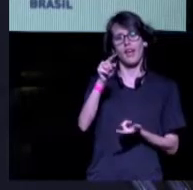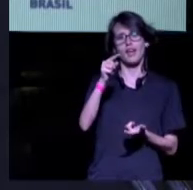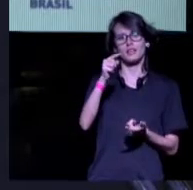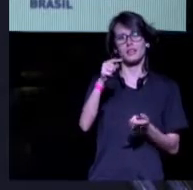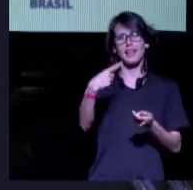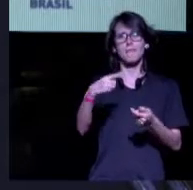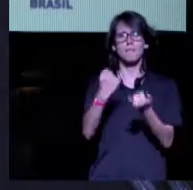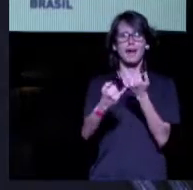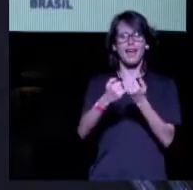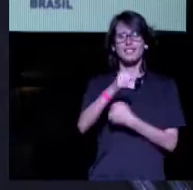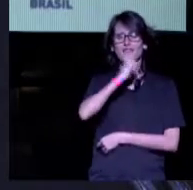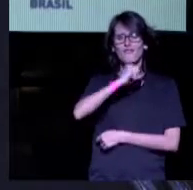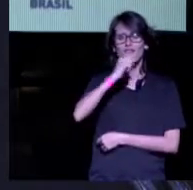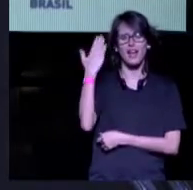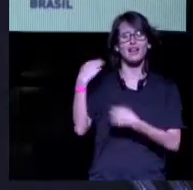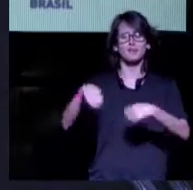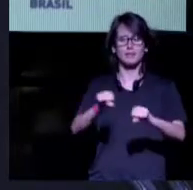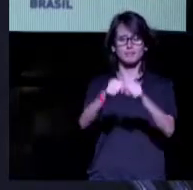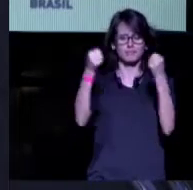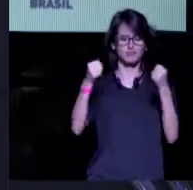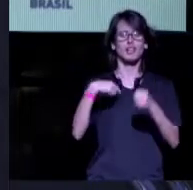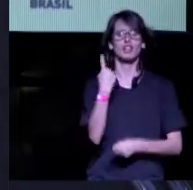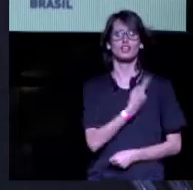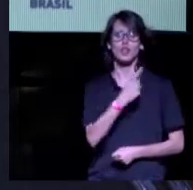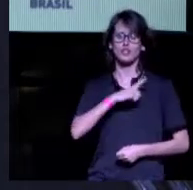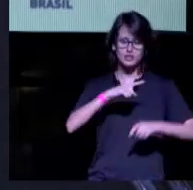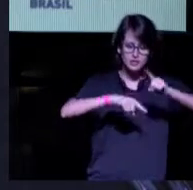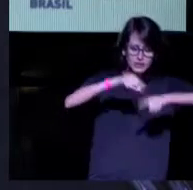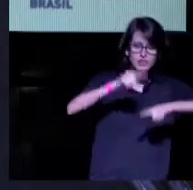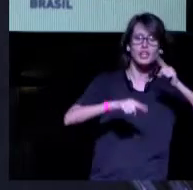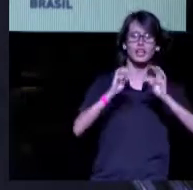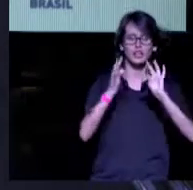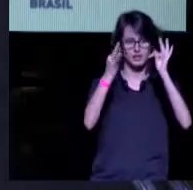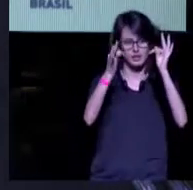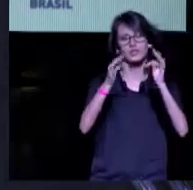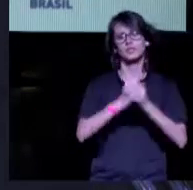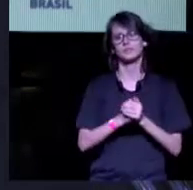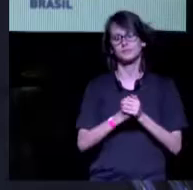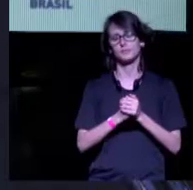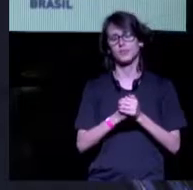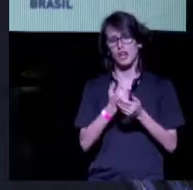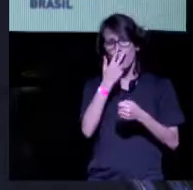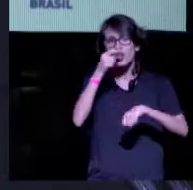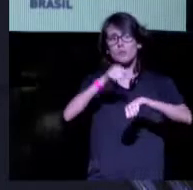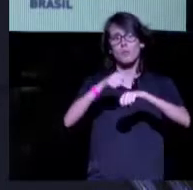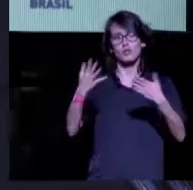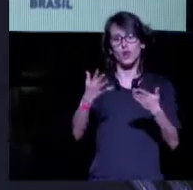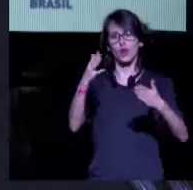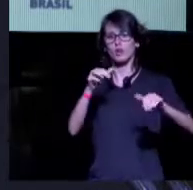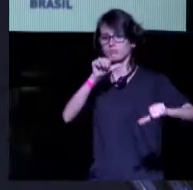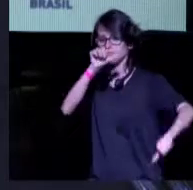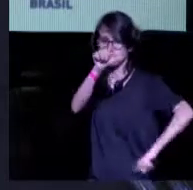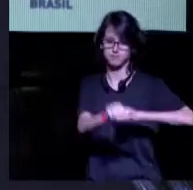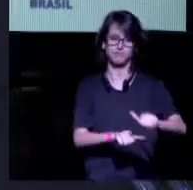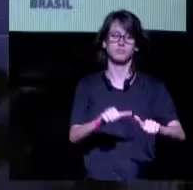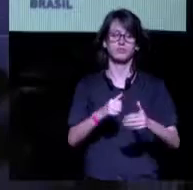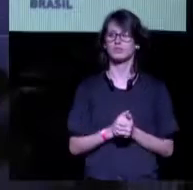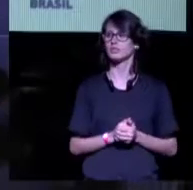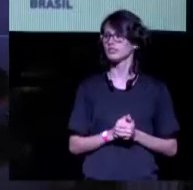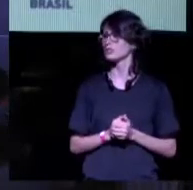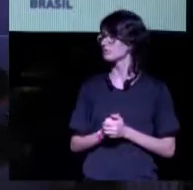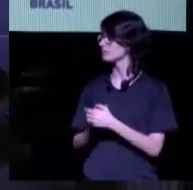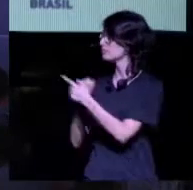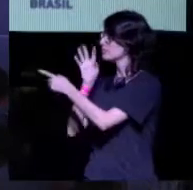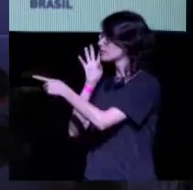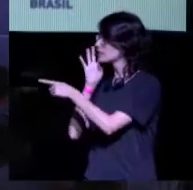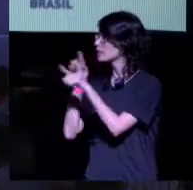muito antiga ela tem que mudar a gente tem ferramenta tem tudo tecnologia e eu acho que é o momento para fazer isso acontecer super